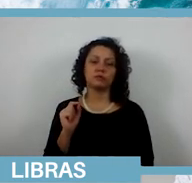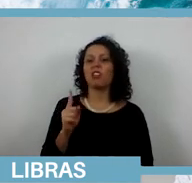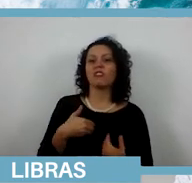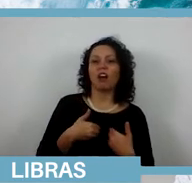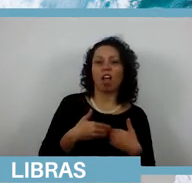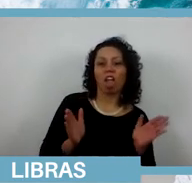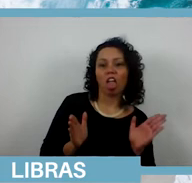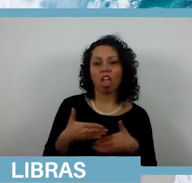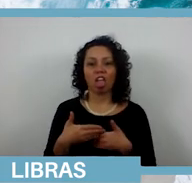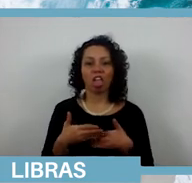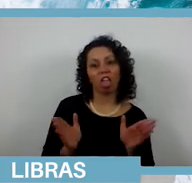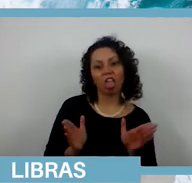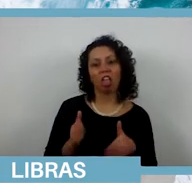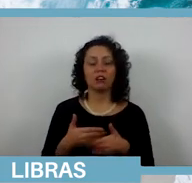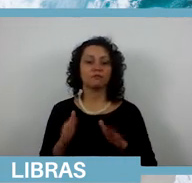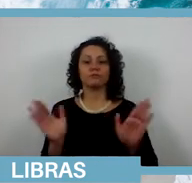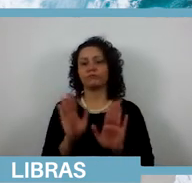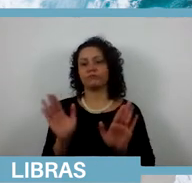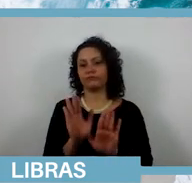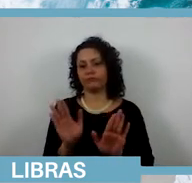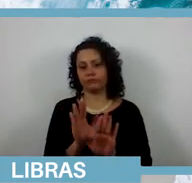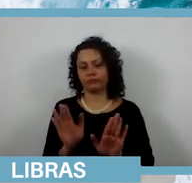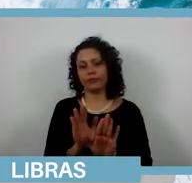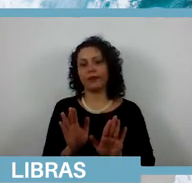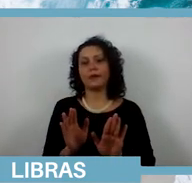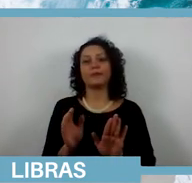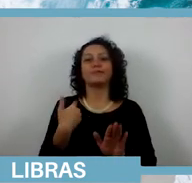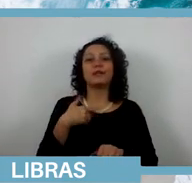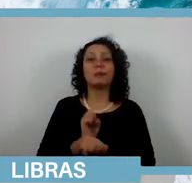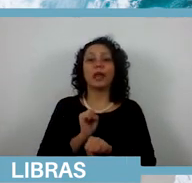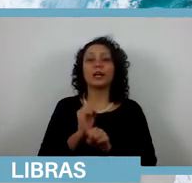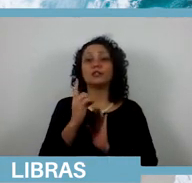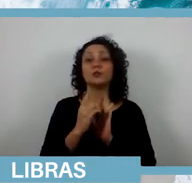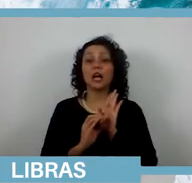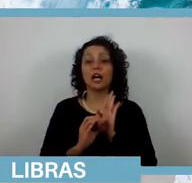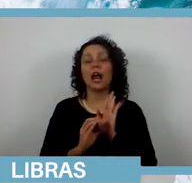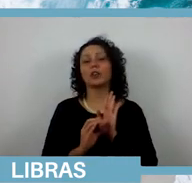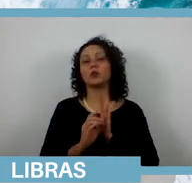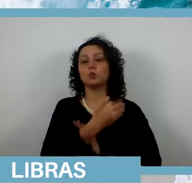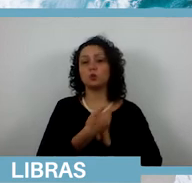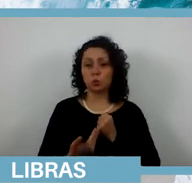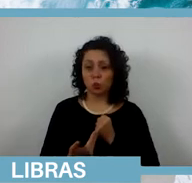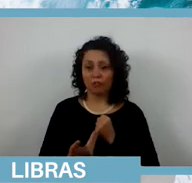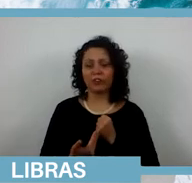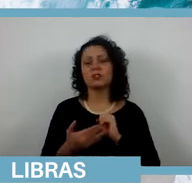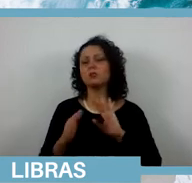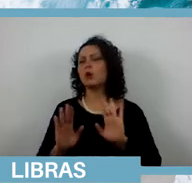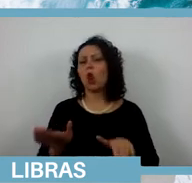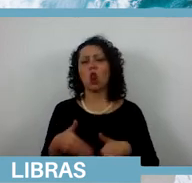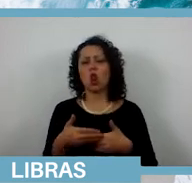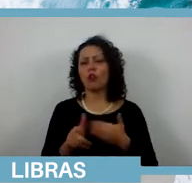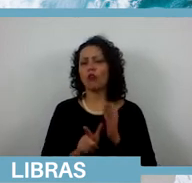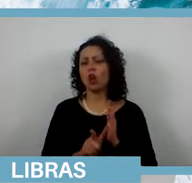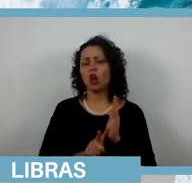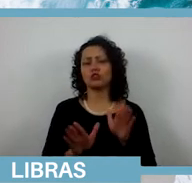e reabrindo a loja no movimento dos decretos do governo, né, de acordo com a pandemia. Preferi manter a loja fechada, até